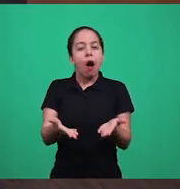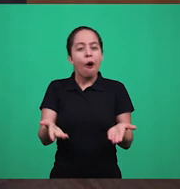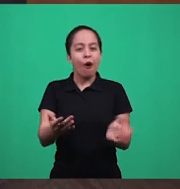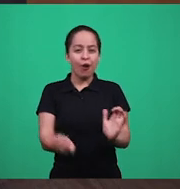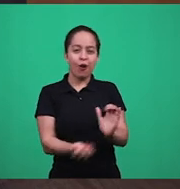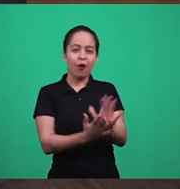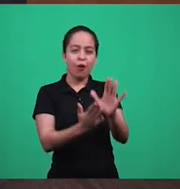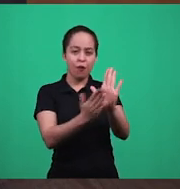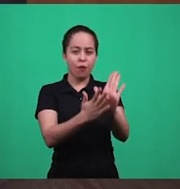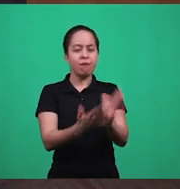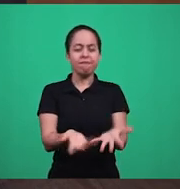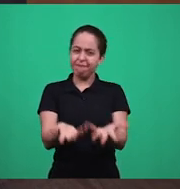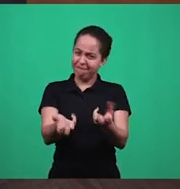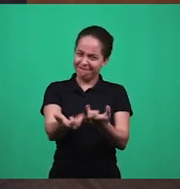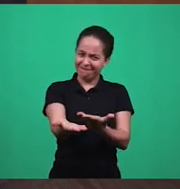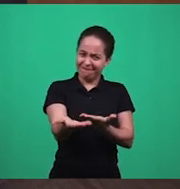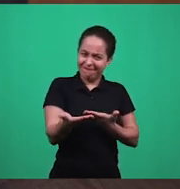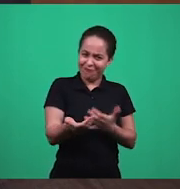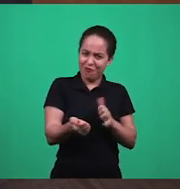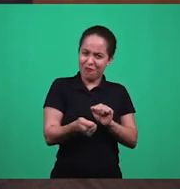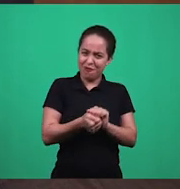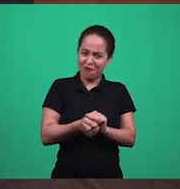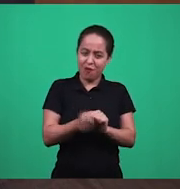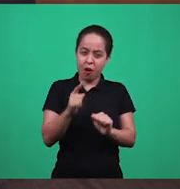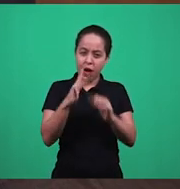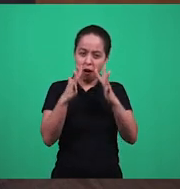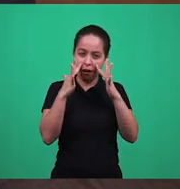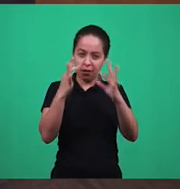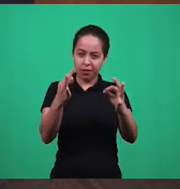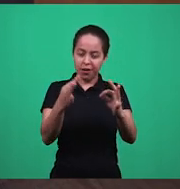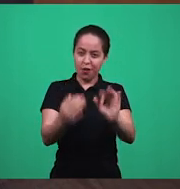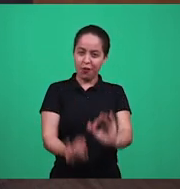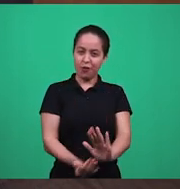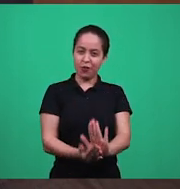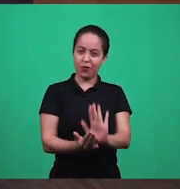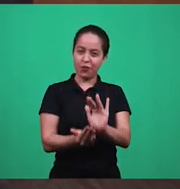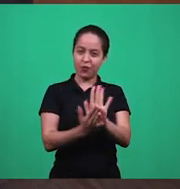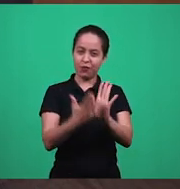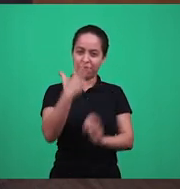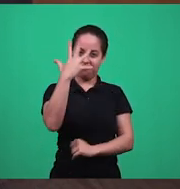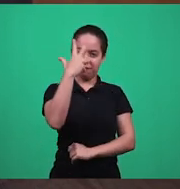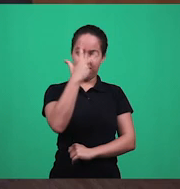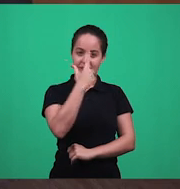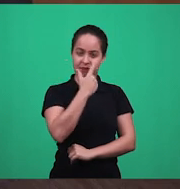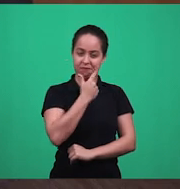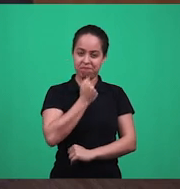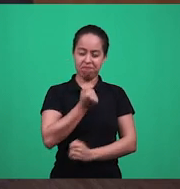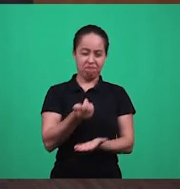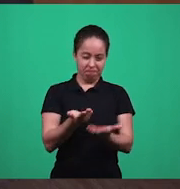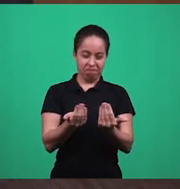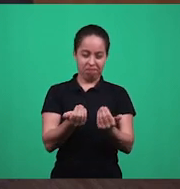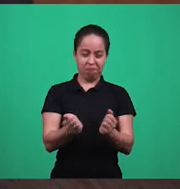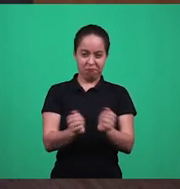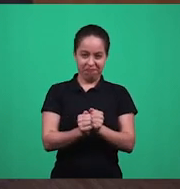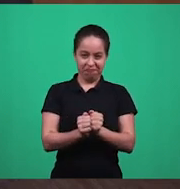Ouçamos e participemos deste lindo hino, deste lindo